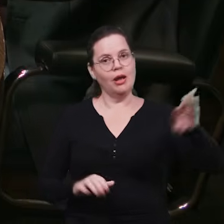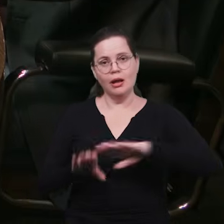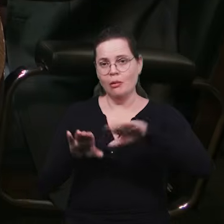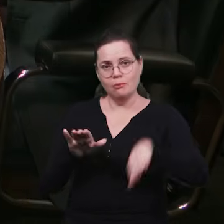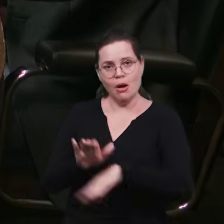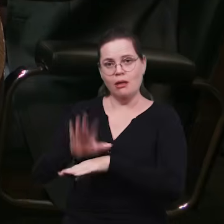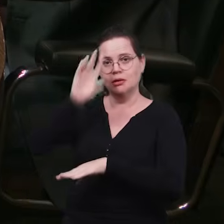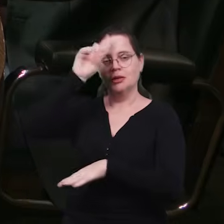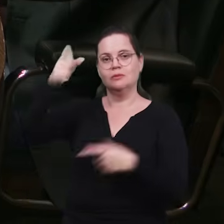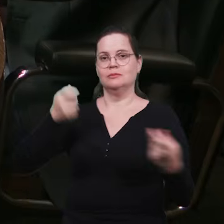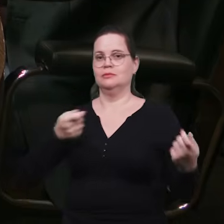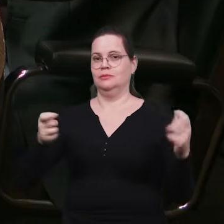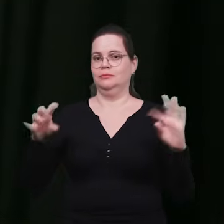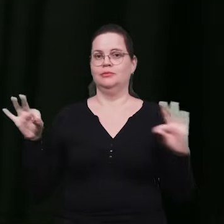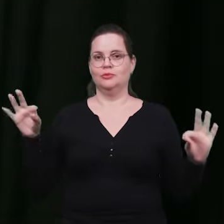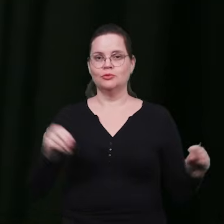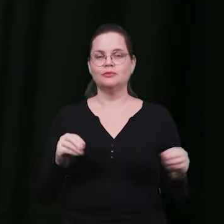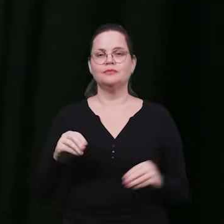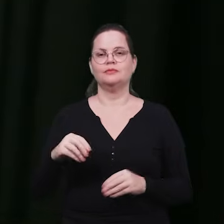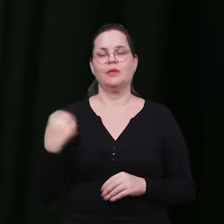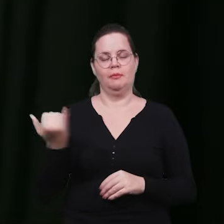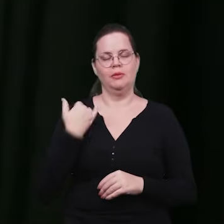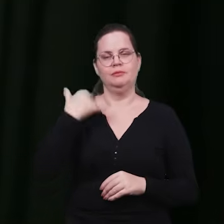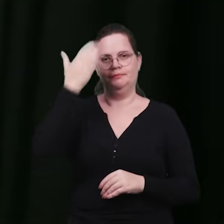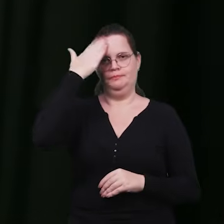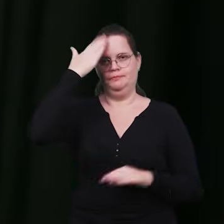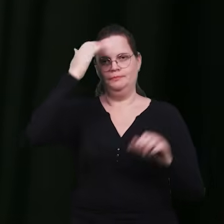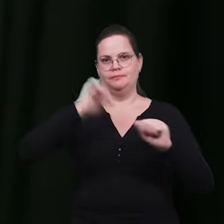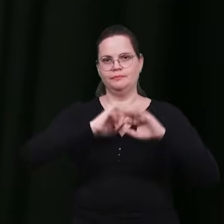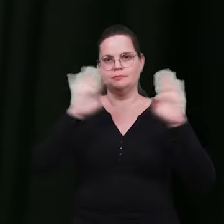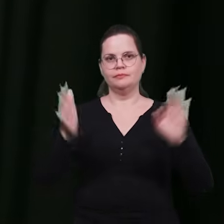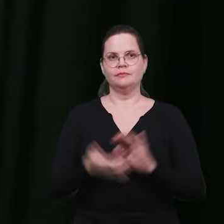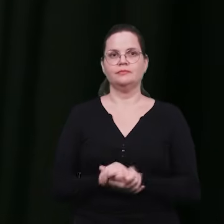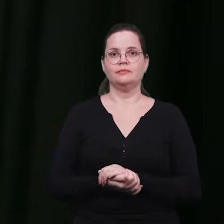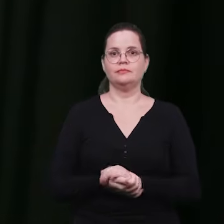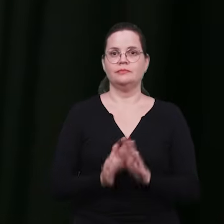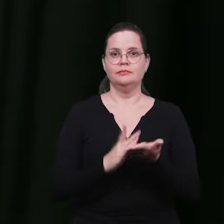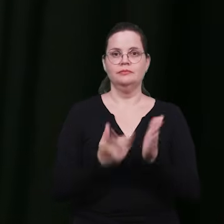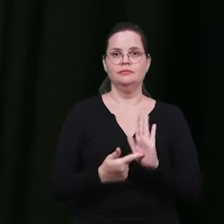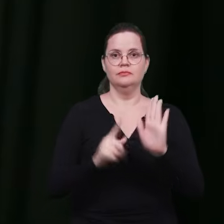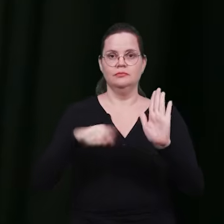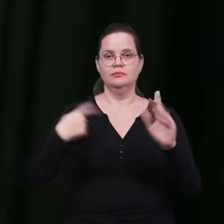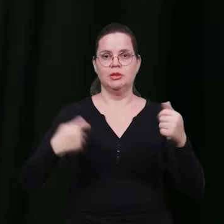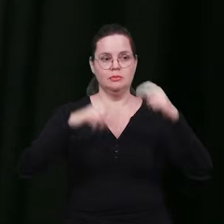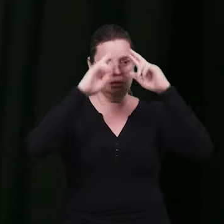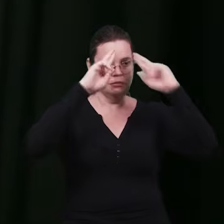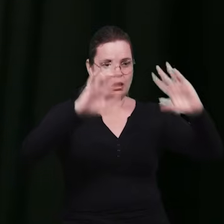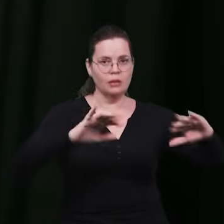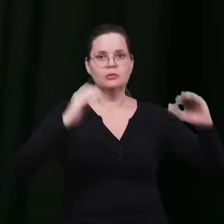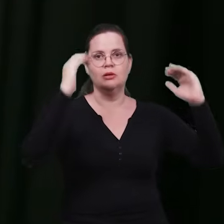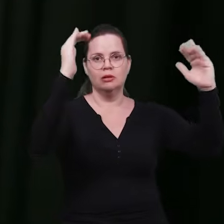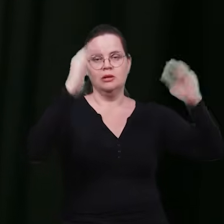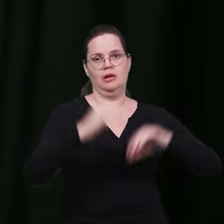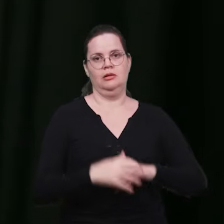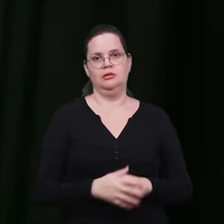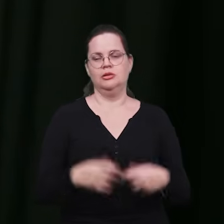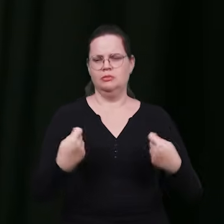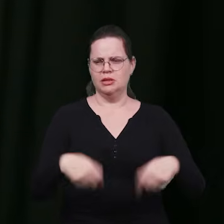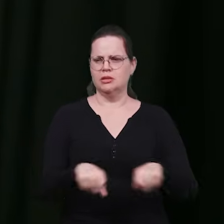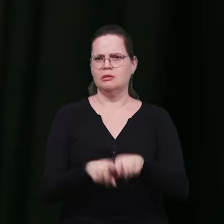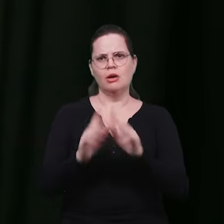É muito importante. A palavra fala que nós temos que orar pelas autoridades. Sim. Por